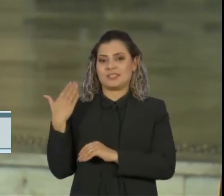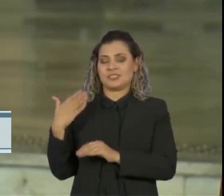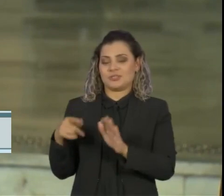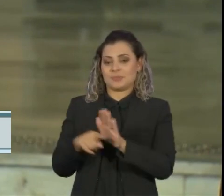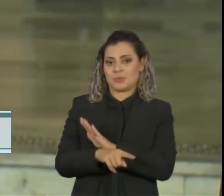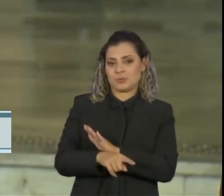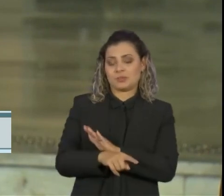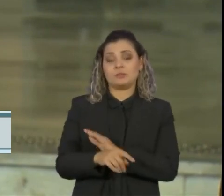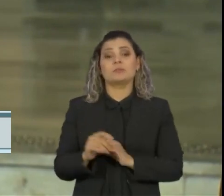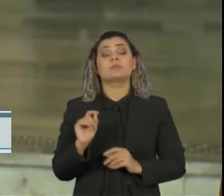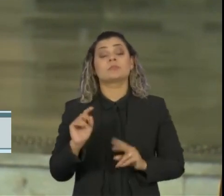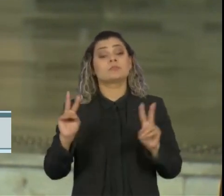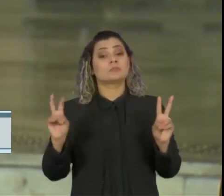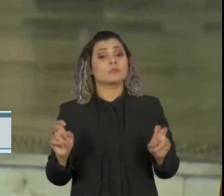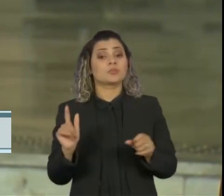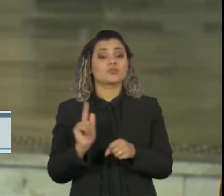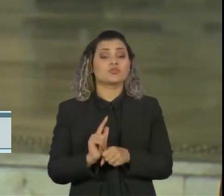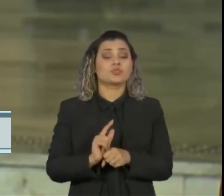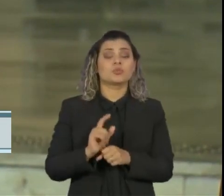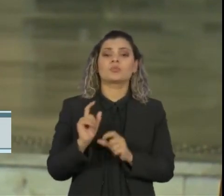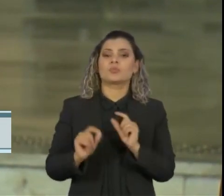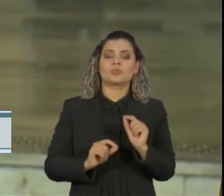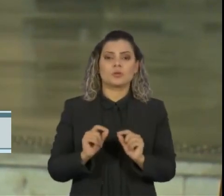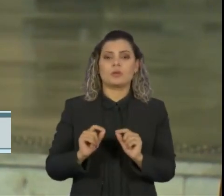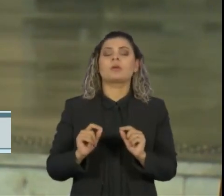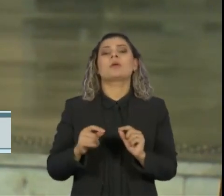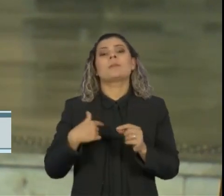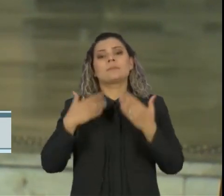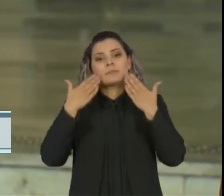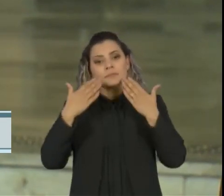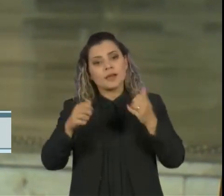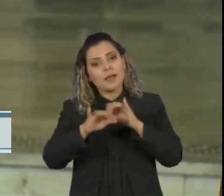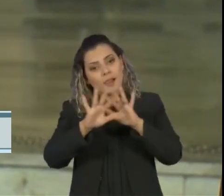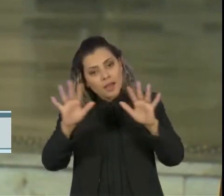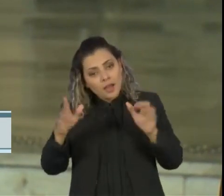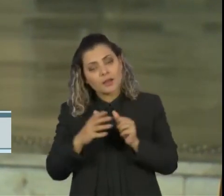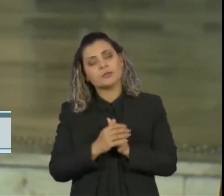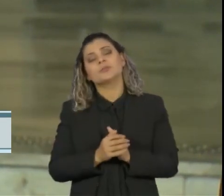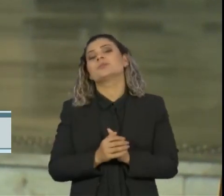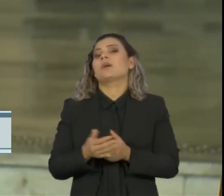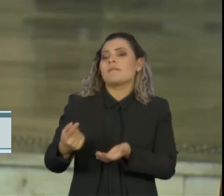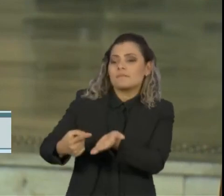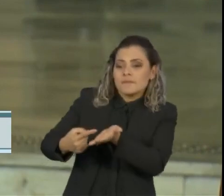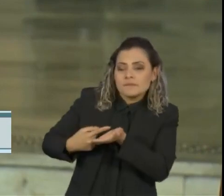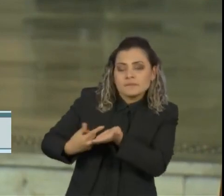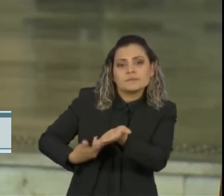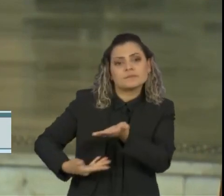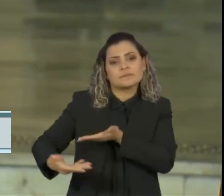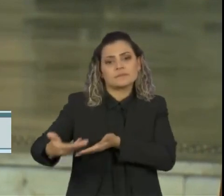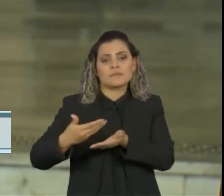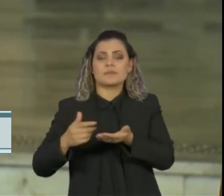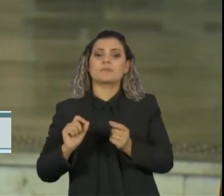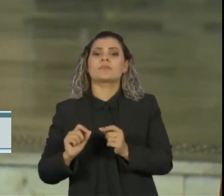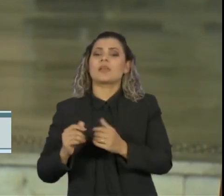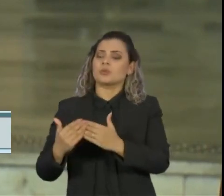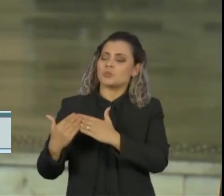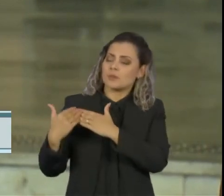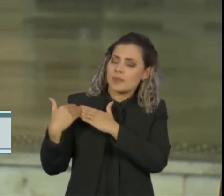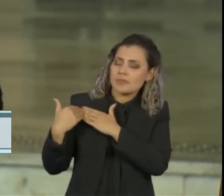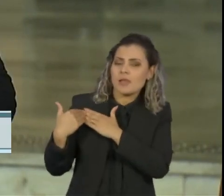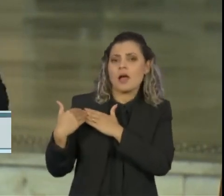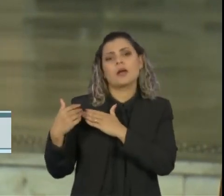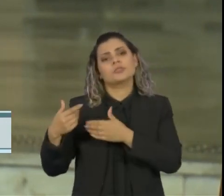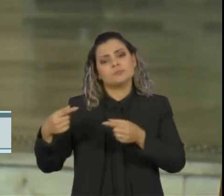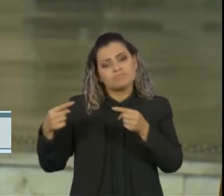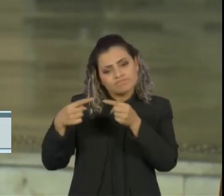uma gestão baseada no gradualismo, na transparência, no dinamismo e na resposta, de